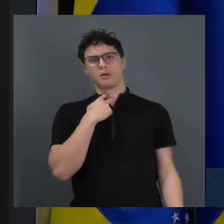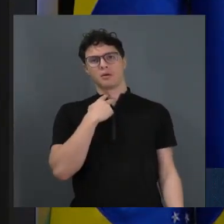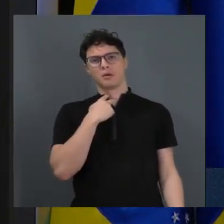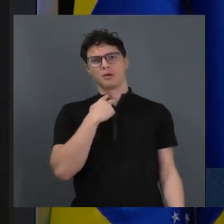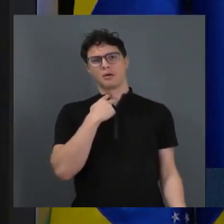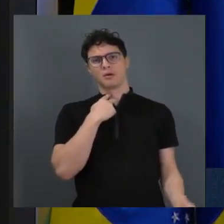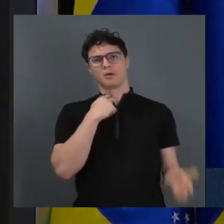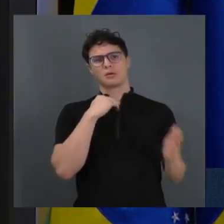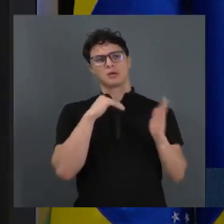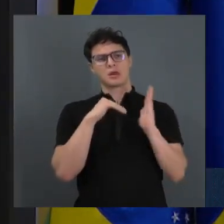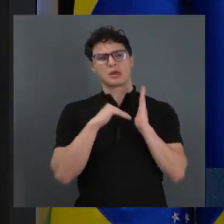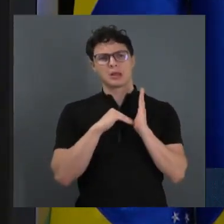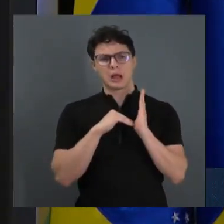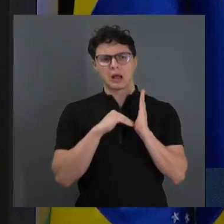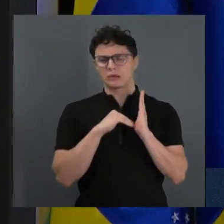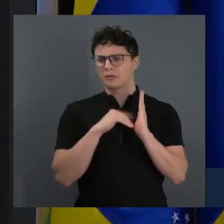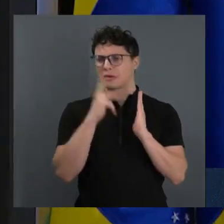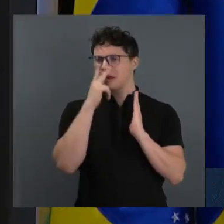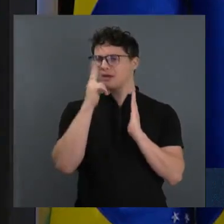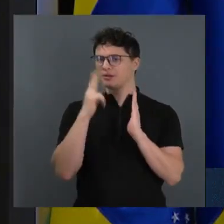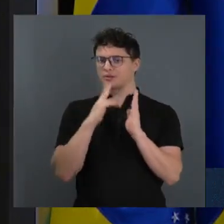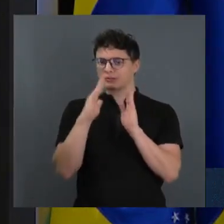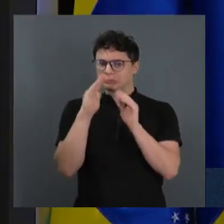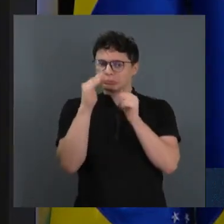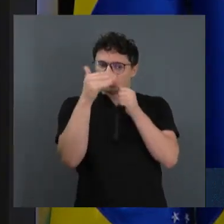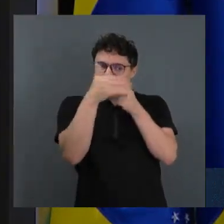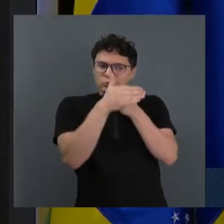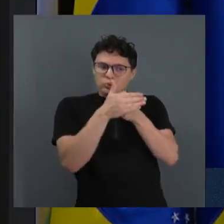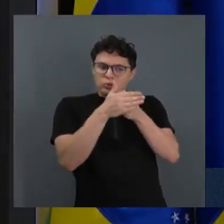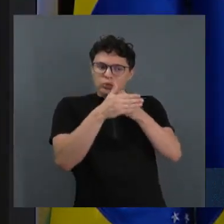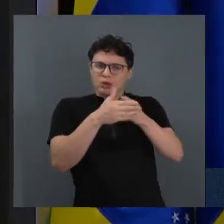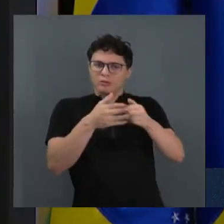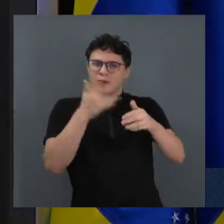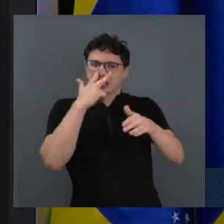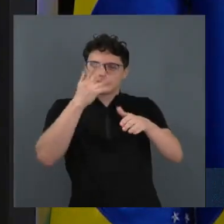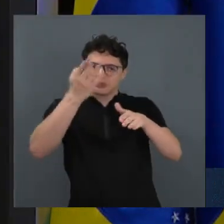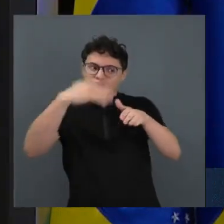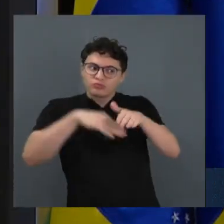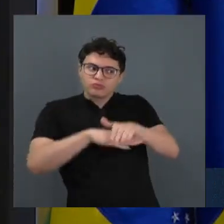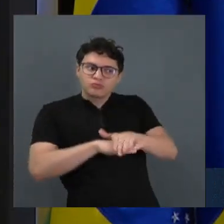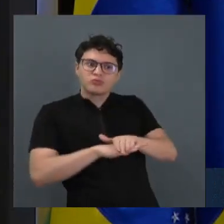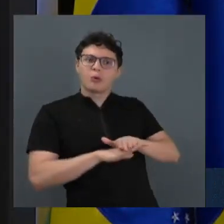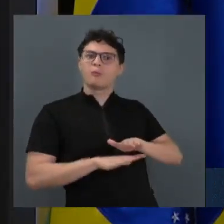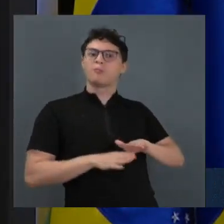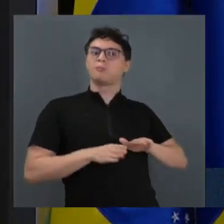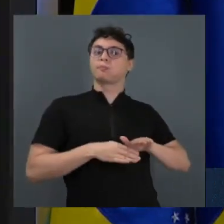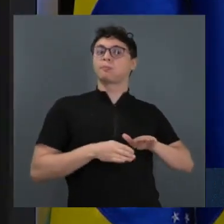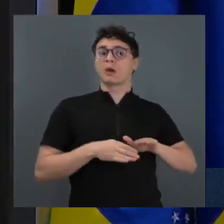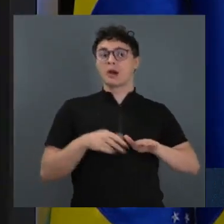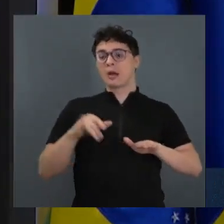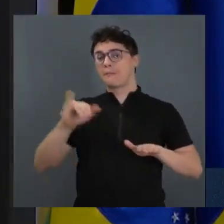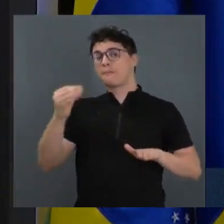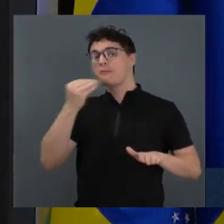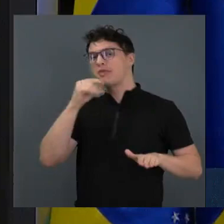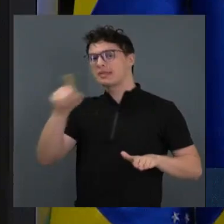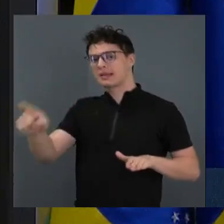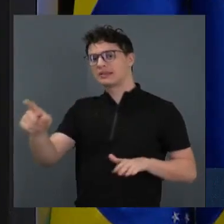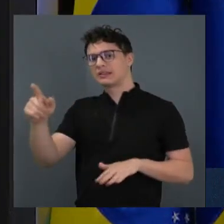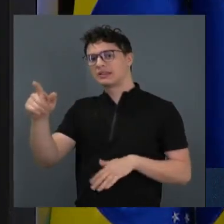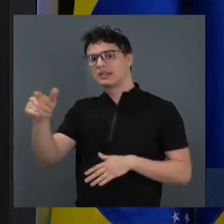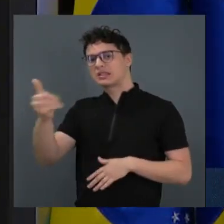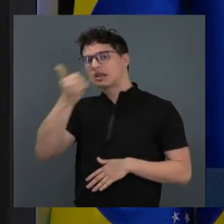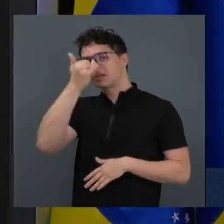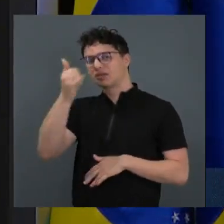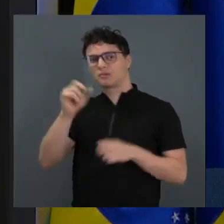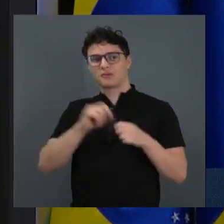ser sorrateiro a esse ponto, de se aproveitar de uma tragédia e fazer outra